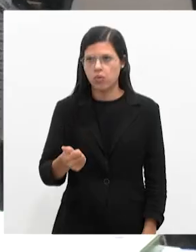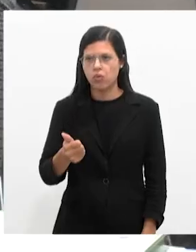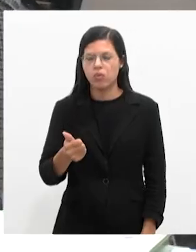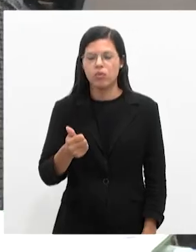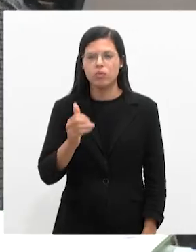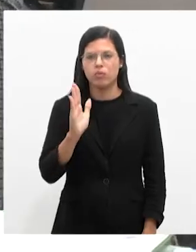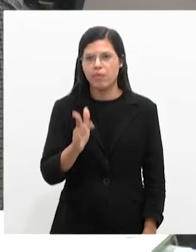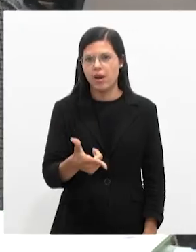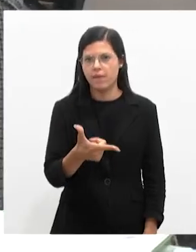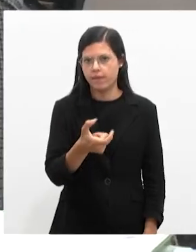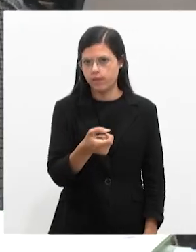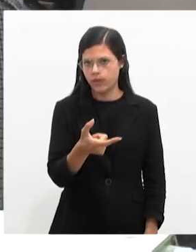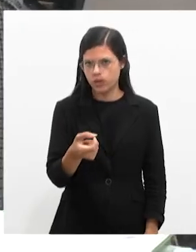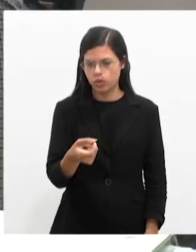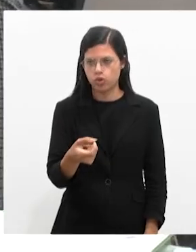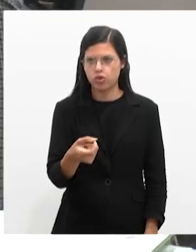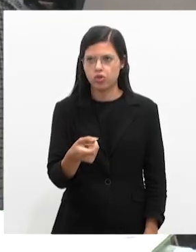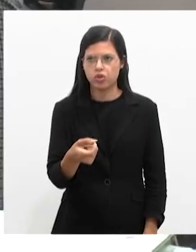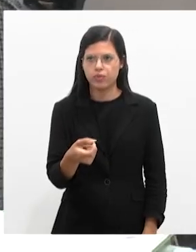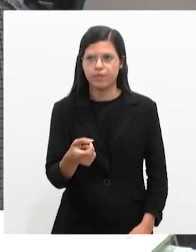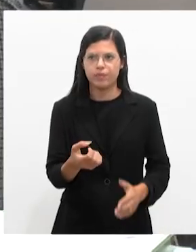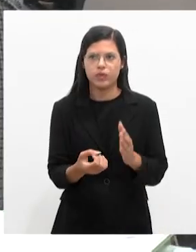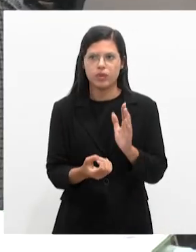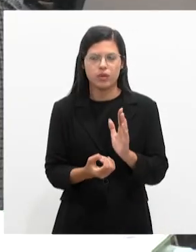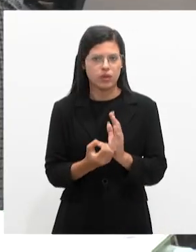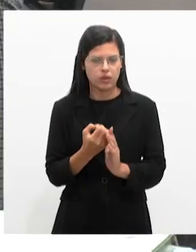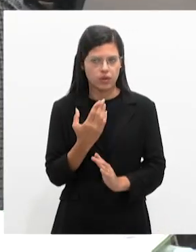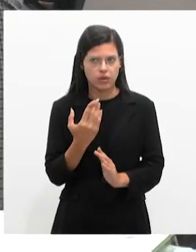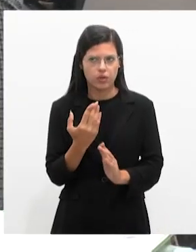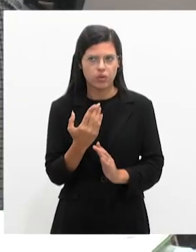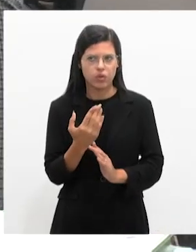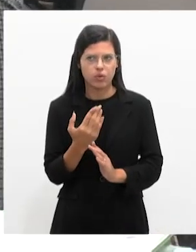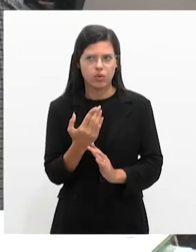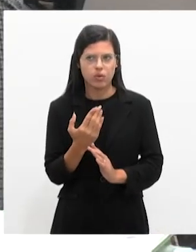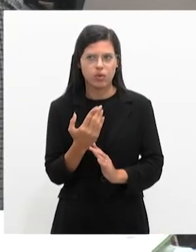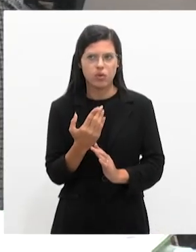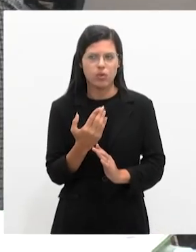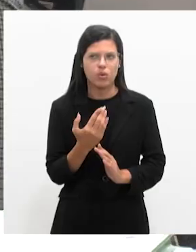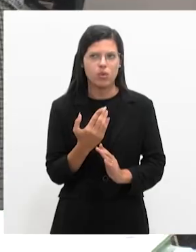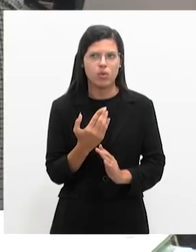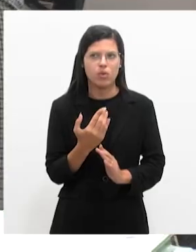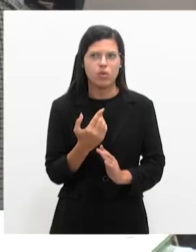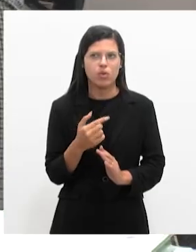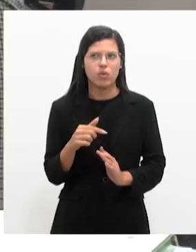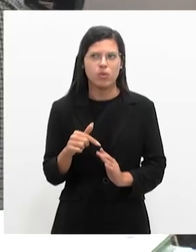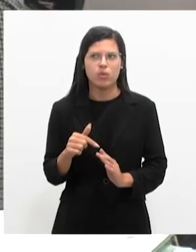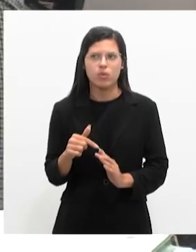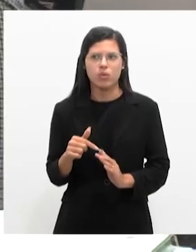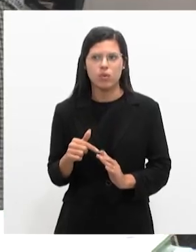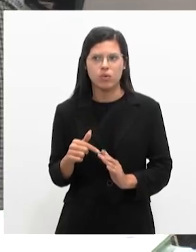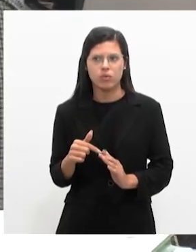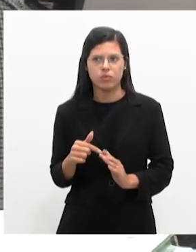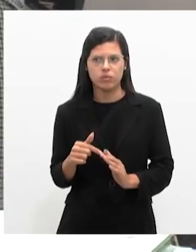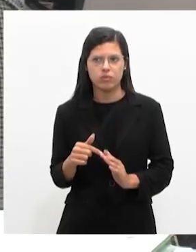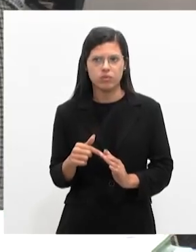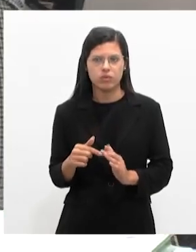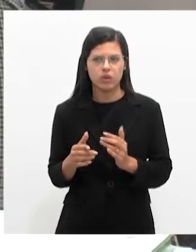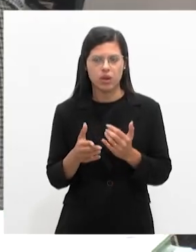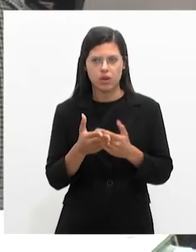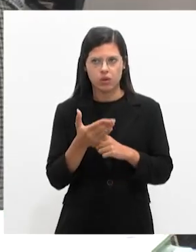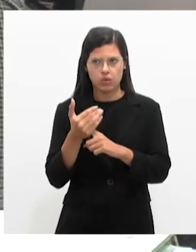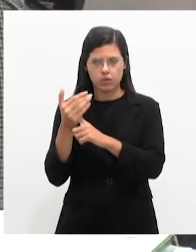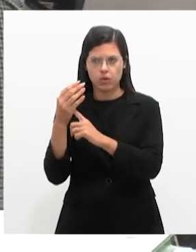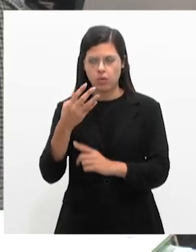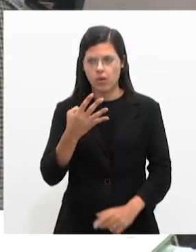20, que instituiu a prioridade de instalar tecnologia 4G ou